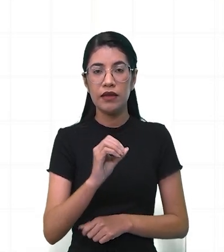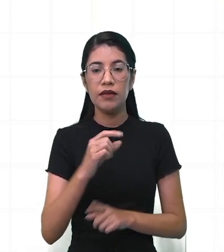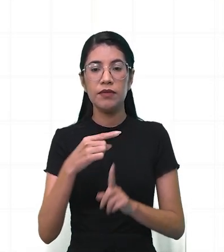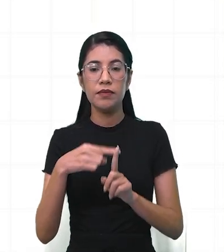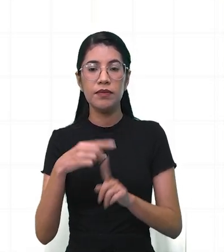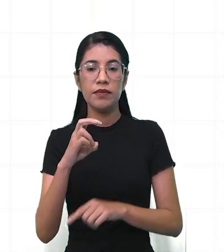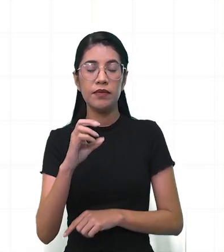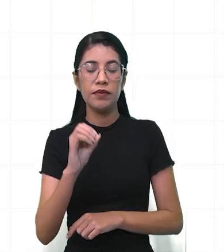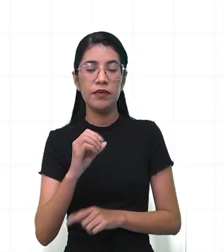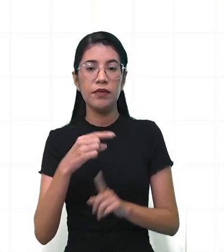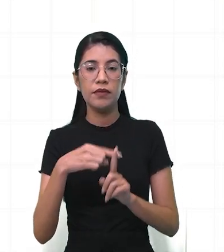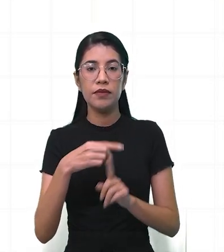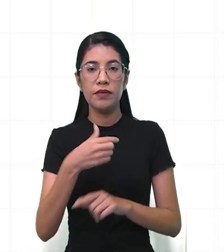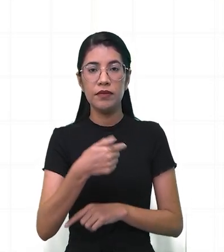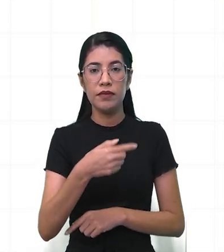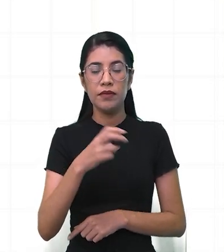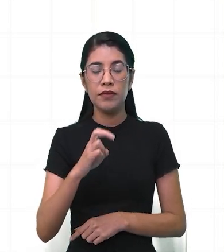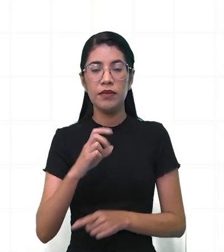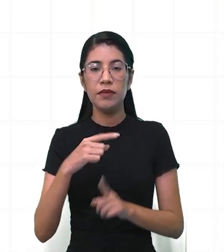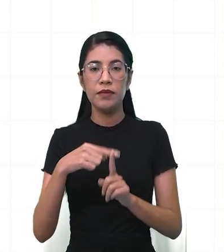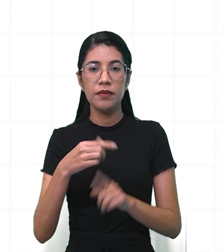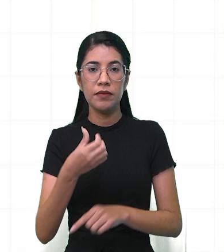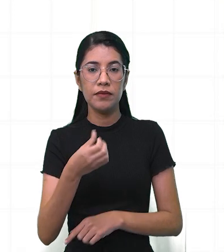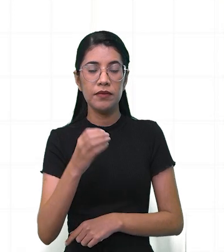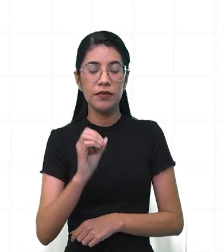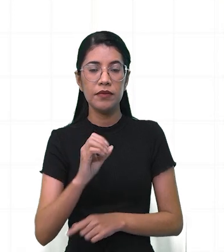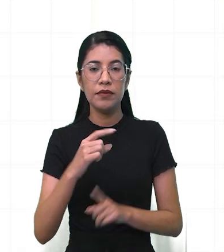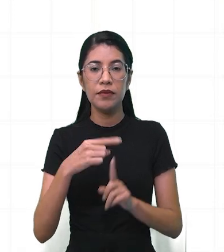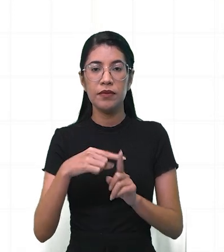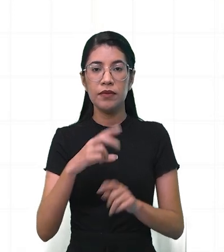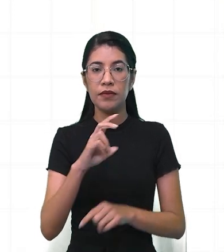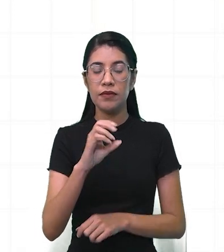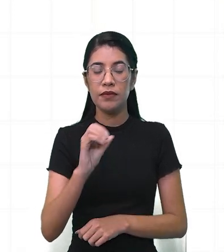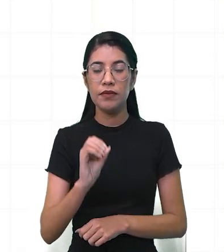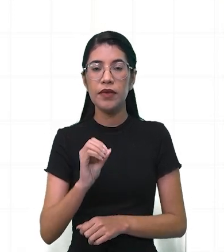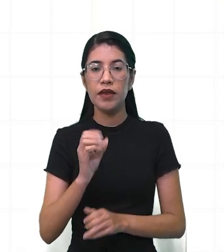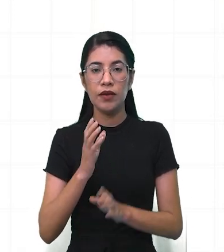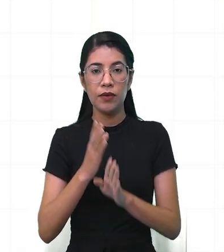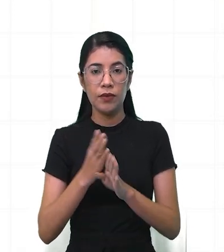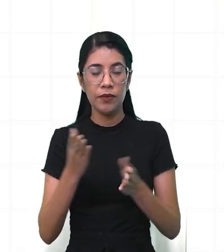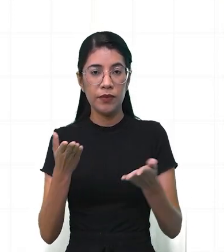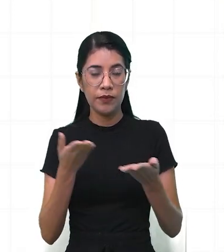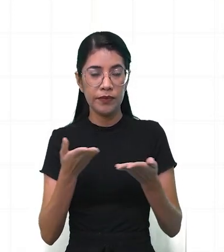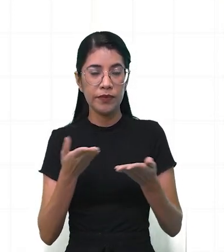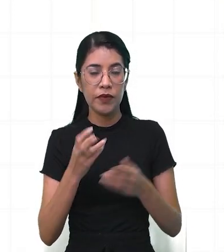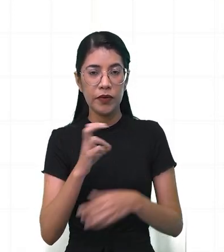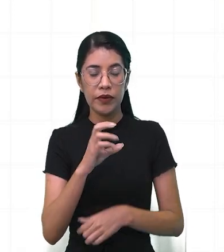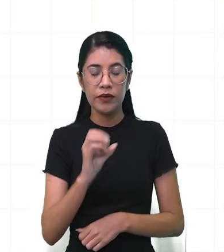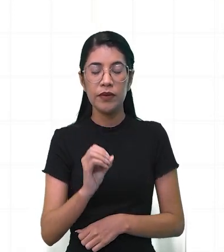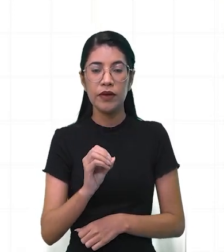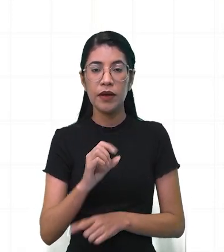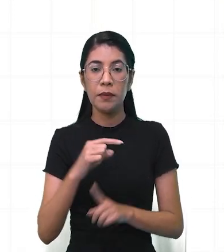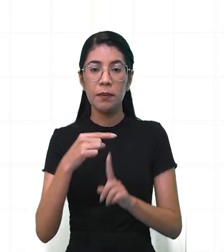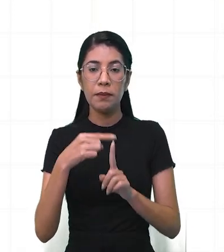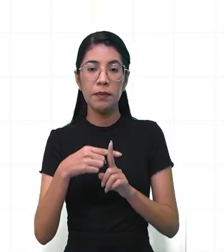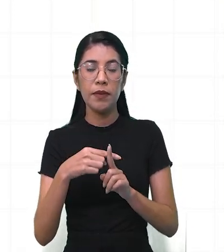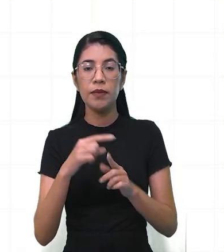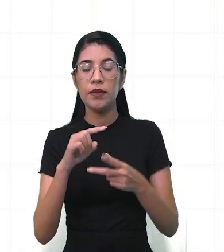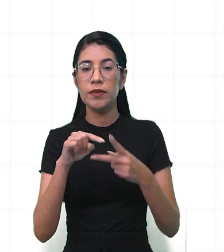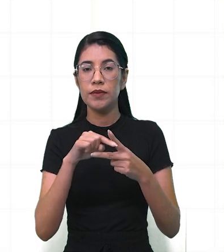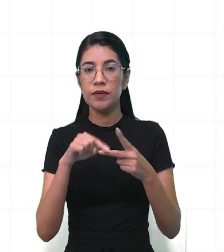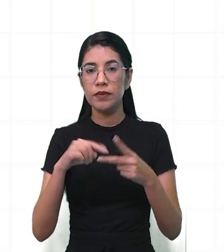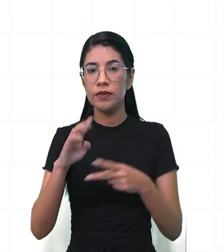mais 75, mais 60, mais 50 que descobrimos agora, mais o ângulo